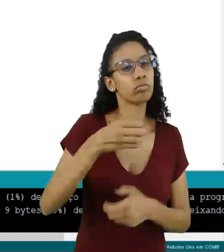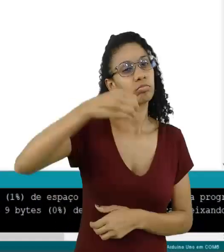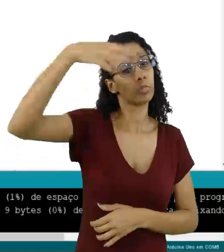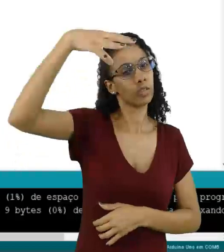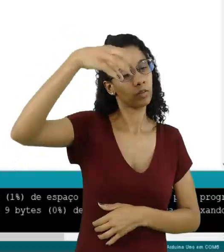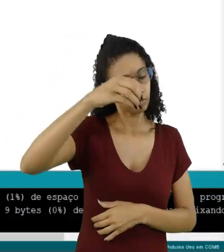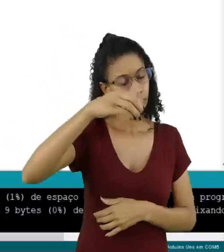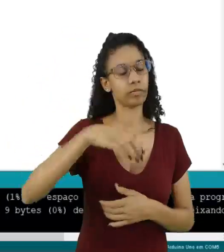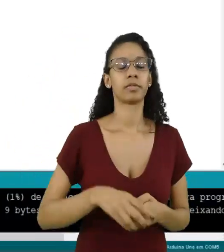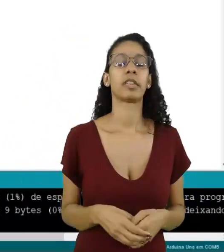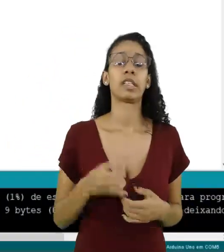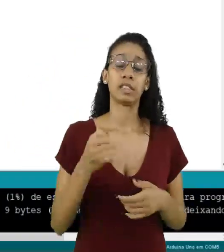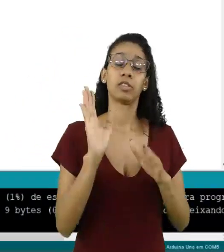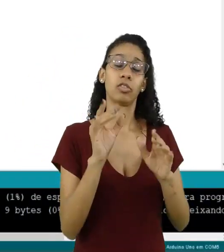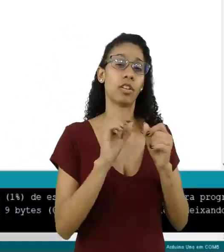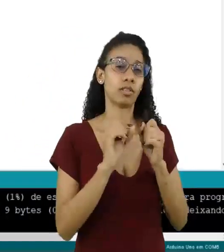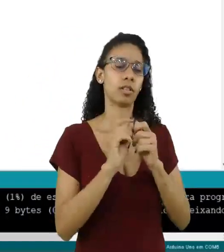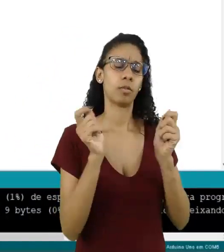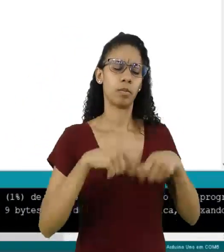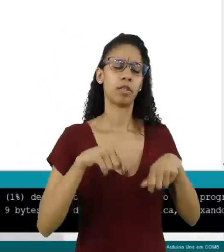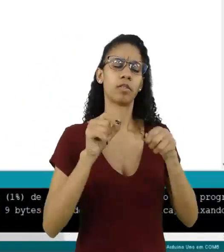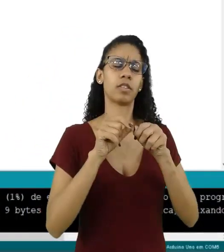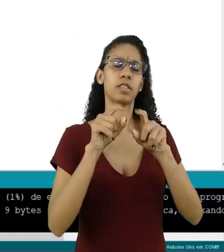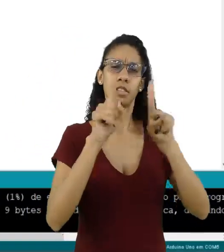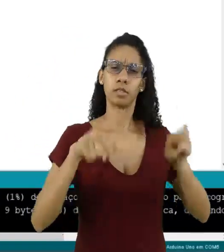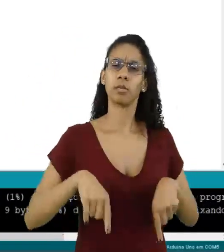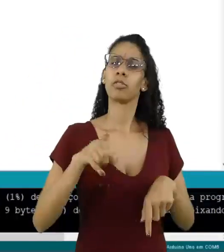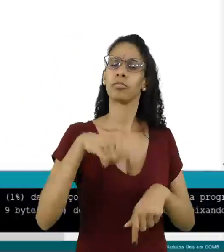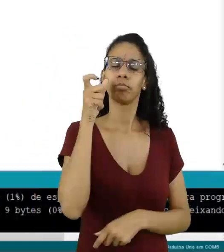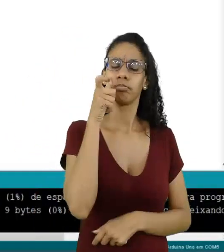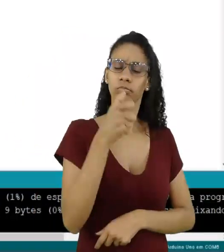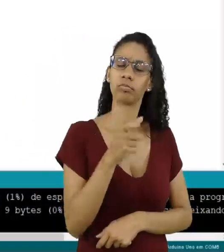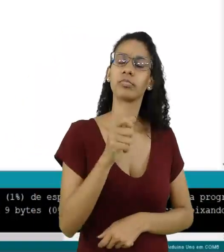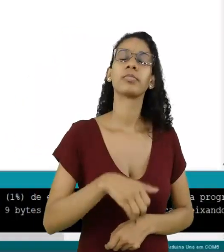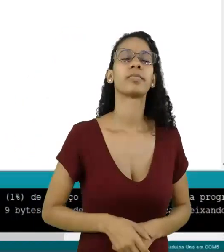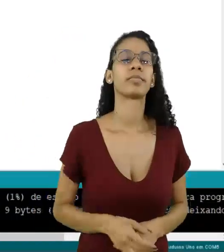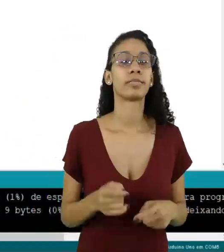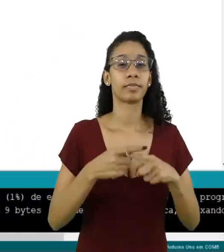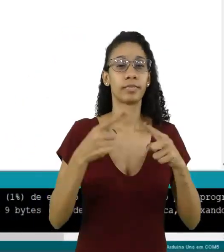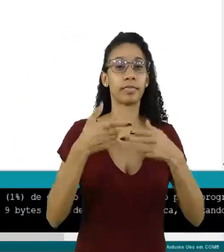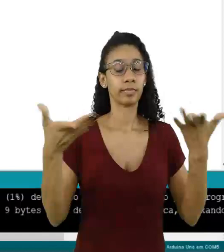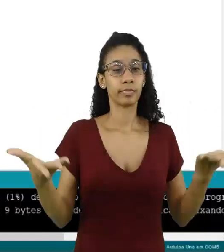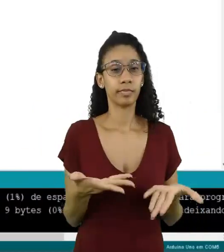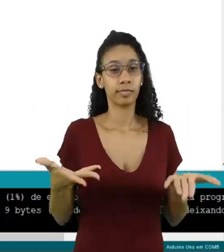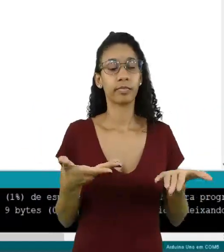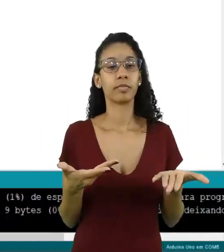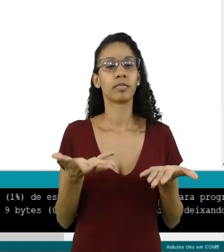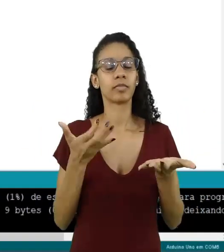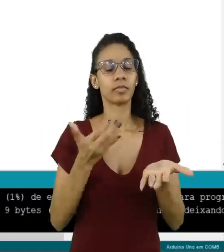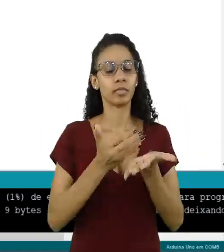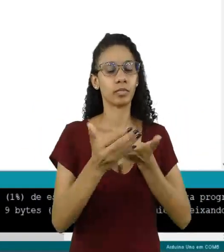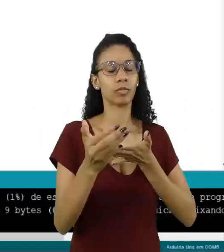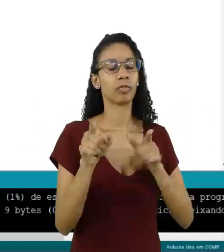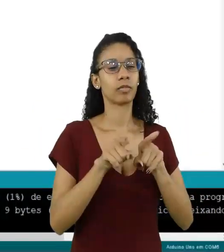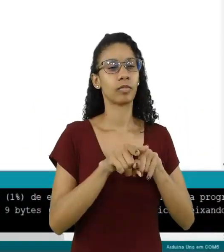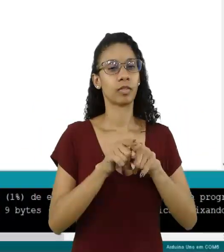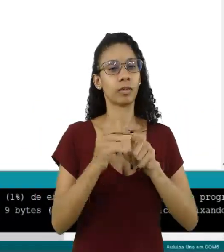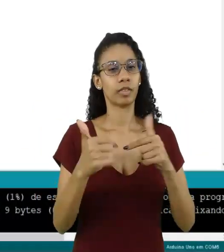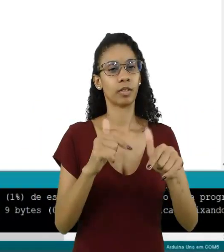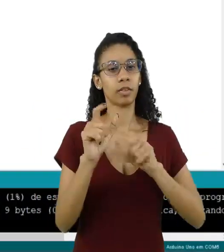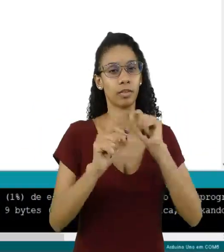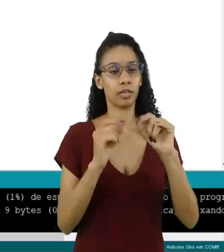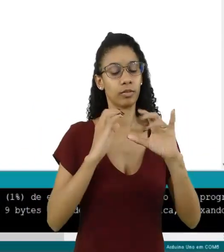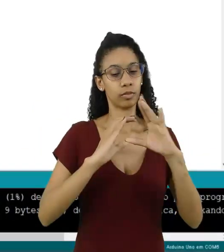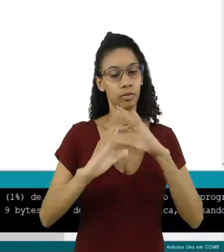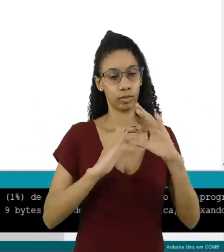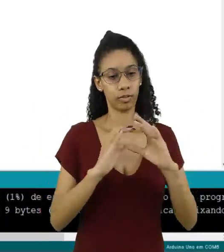por exemplo. Tá? Vocês já fizeram isso, quem quiser pode fazer esse projeto, é um projeto bem interessante. Mas agora eu quero começar a trabalhar